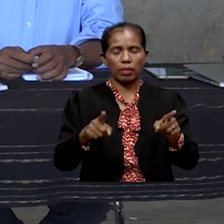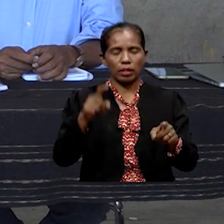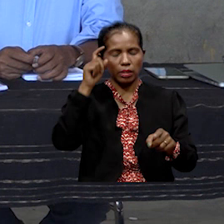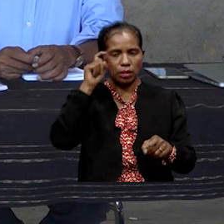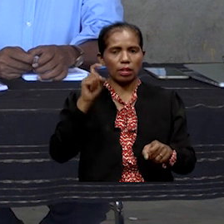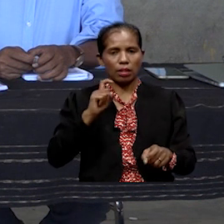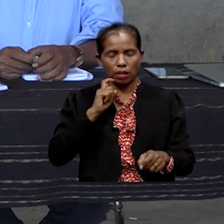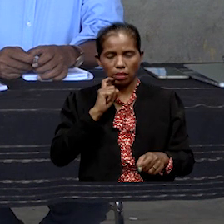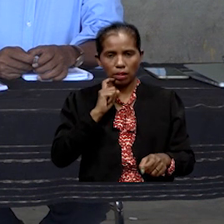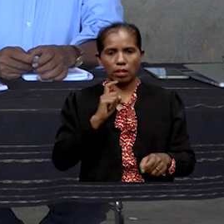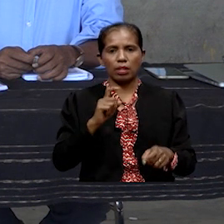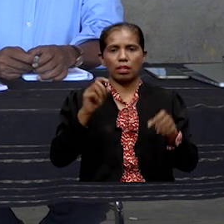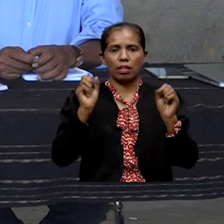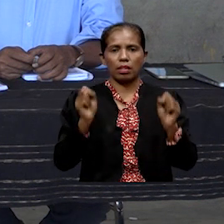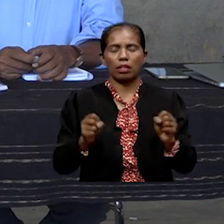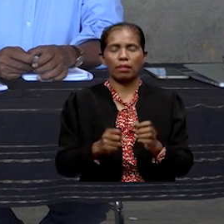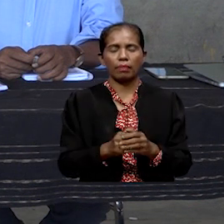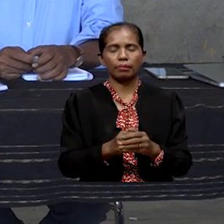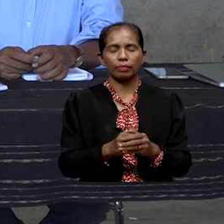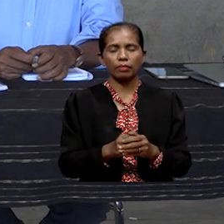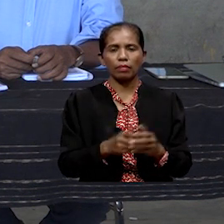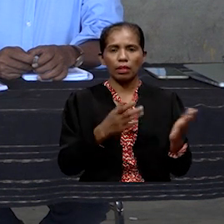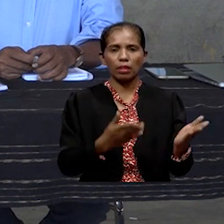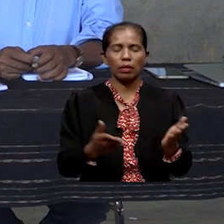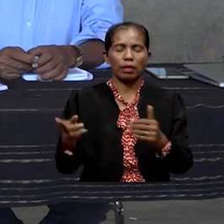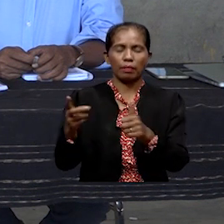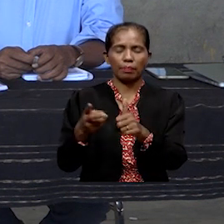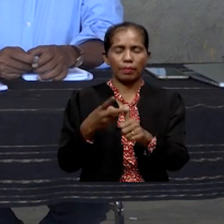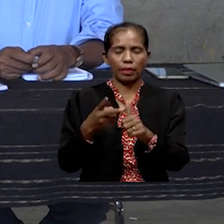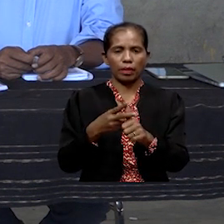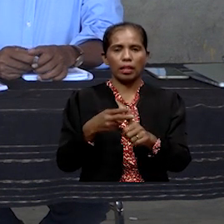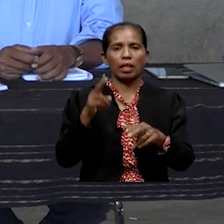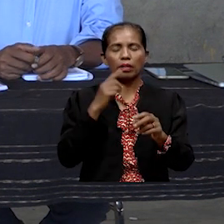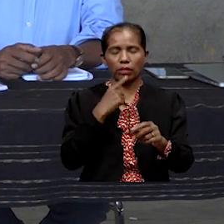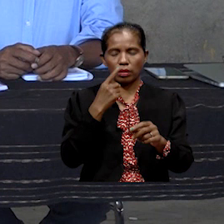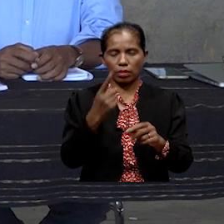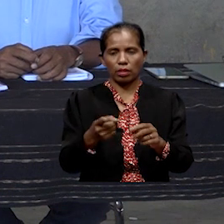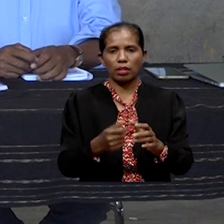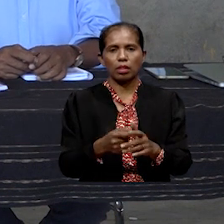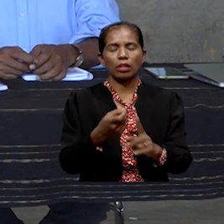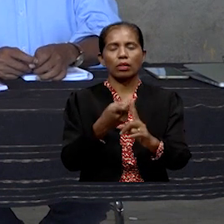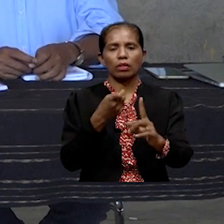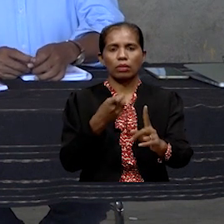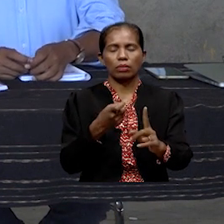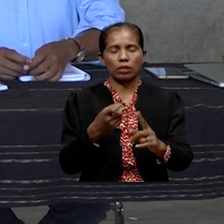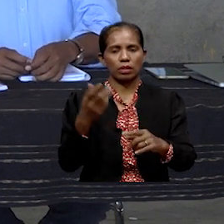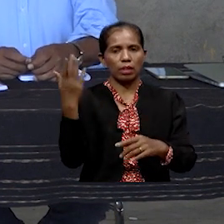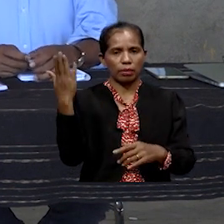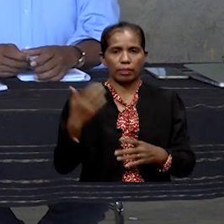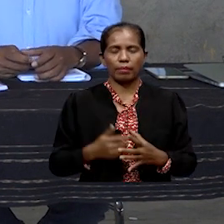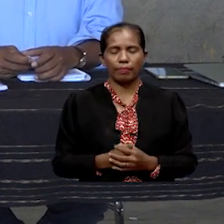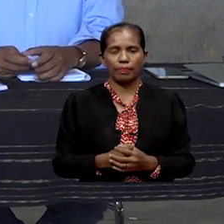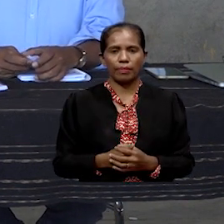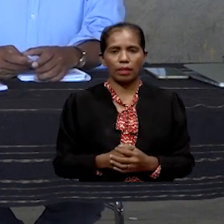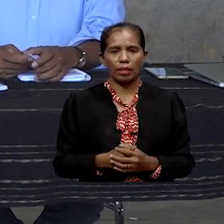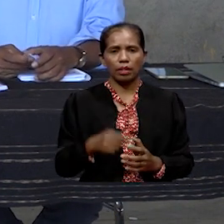Gushmaun ba primeiro ministro do novo governo. Há tuir ba recomendação de Bihamutu com CNRD mesmo arredondo. Sendo